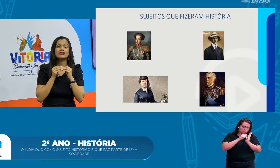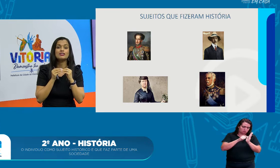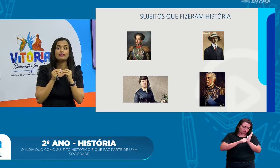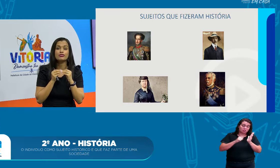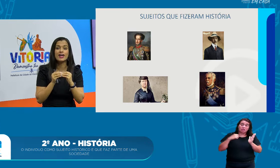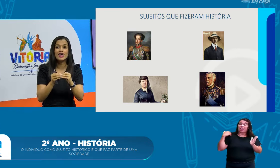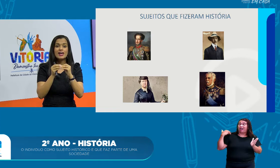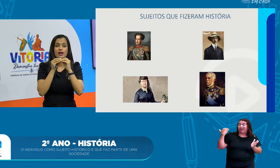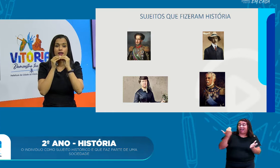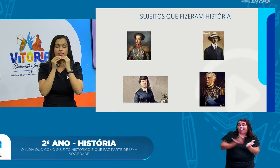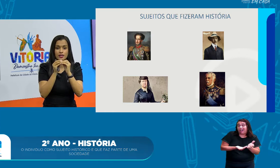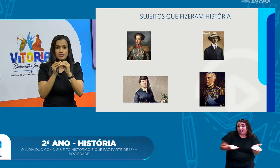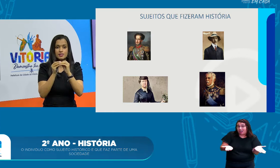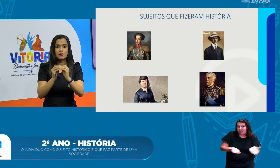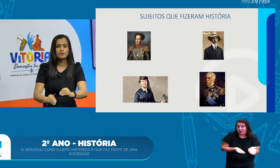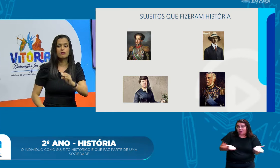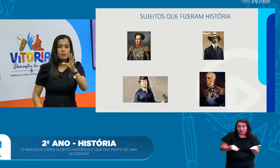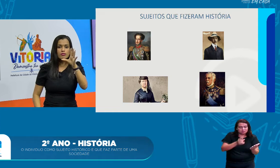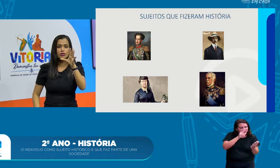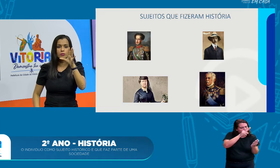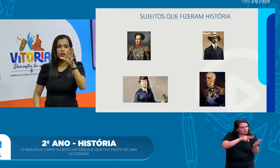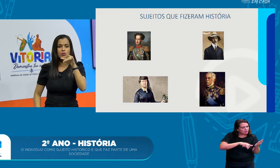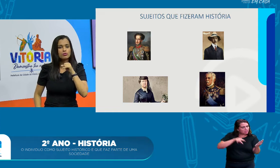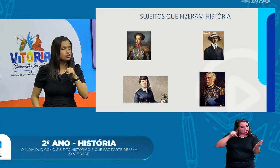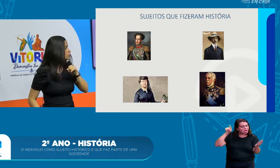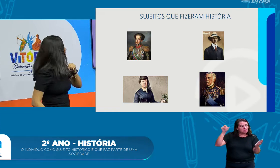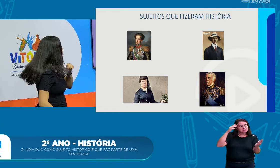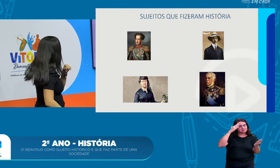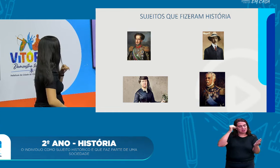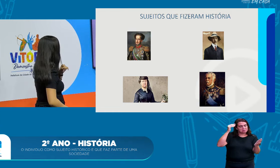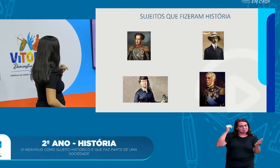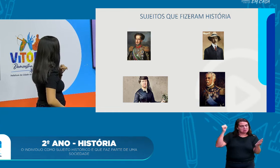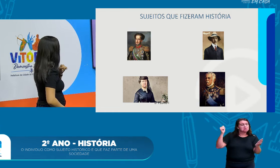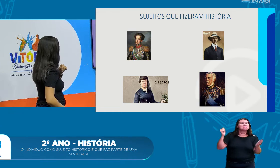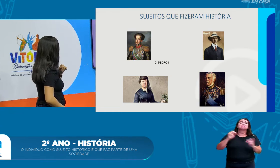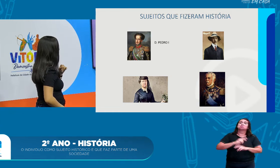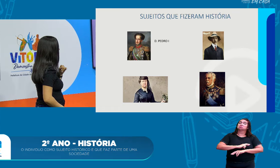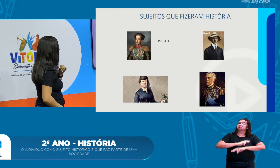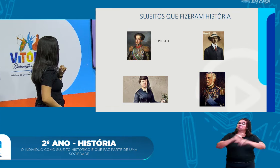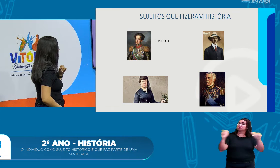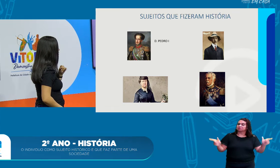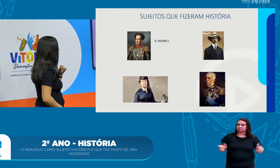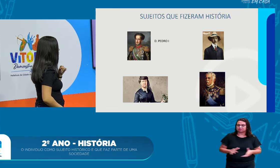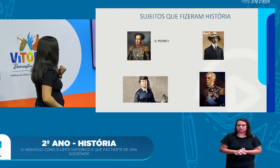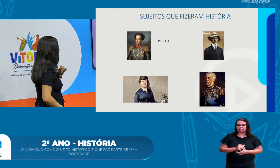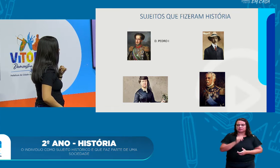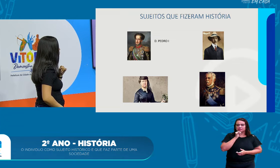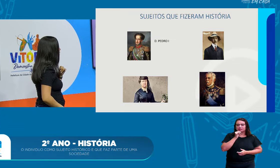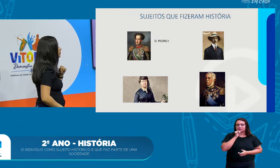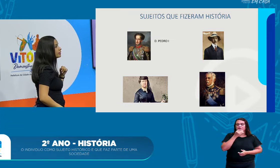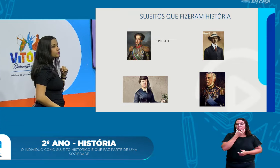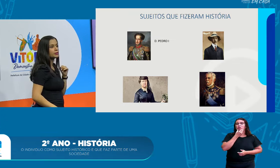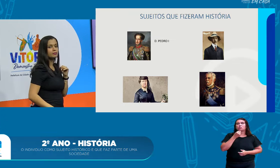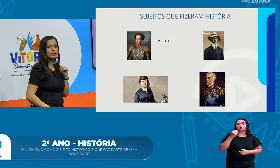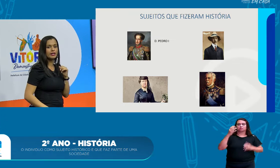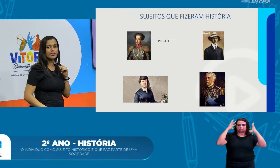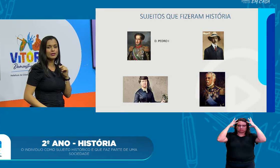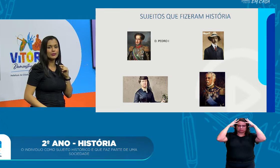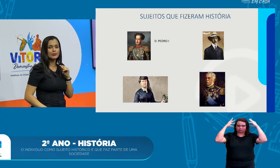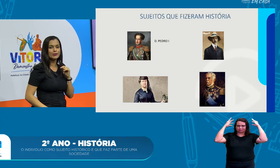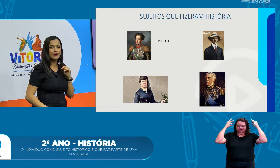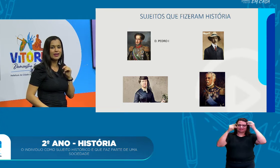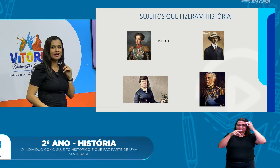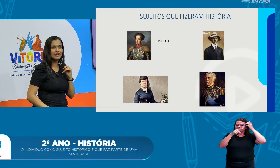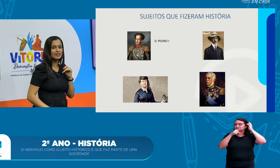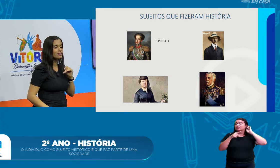fizeram a diferença. Vamos ver o nome de alguns? Por exemplo, tem esse carinha aqui, ó, Dom Pedro